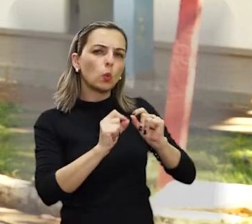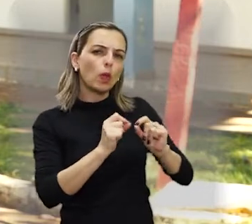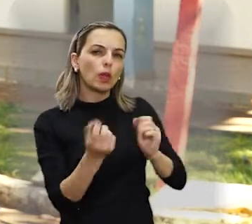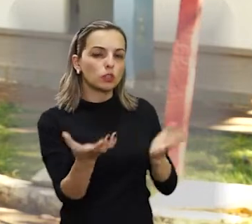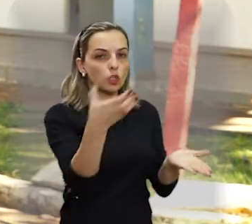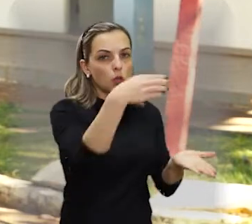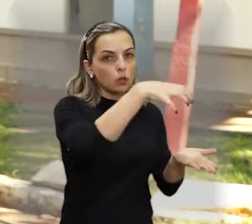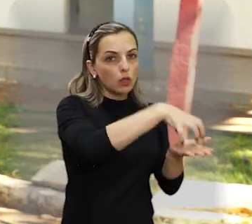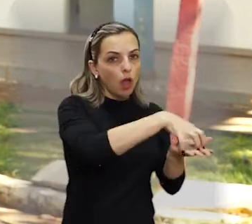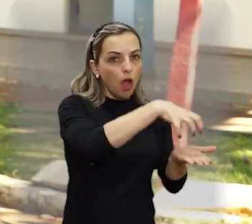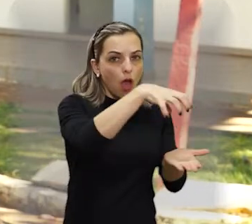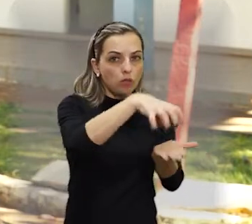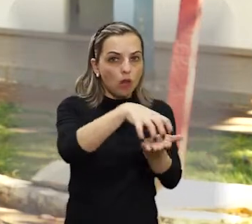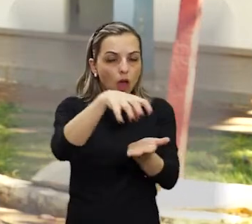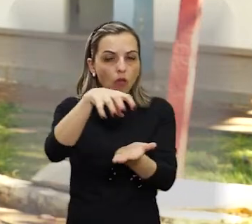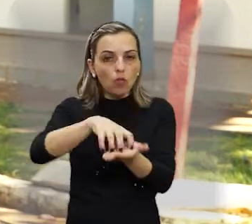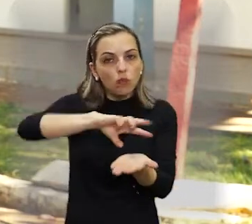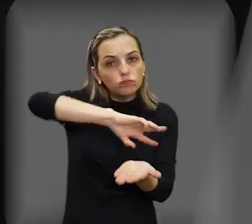quê? Ele é a